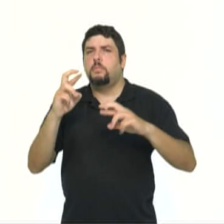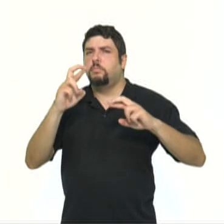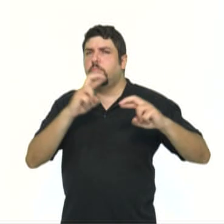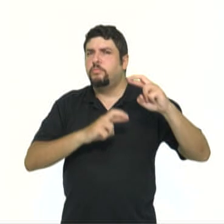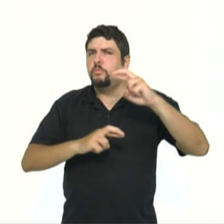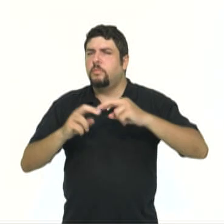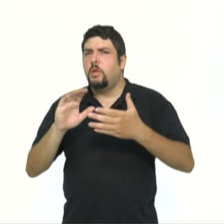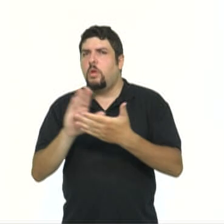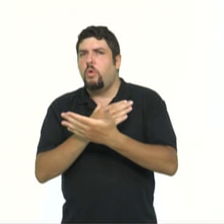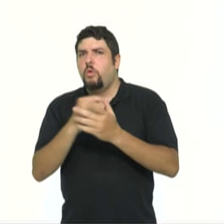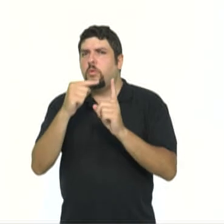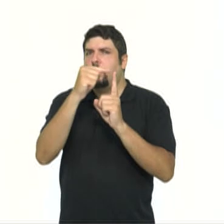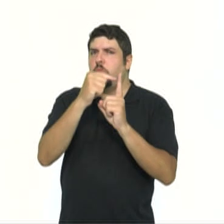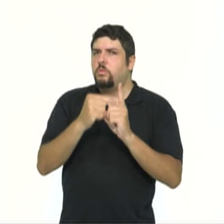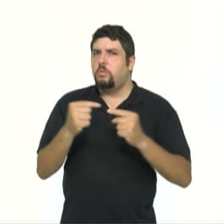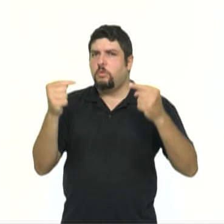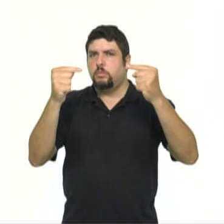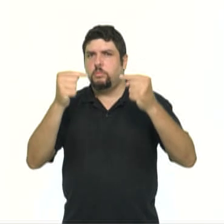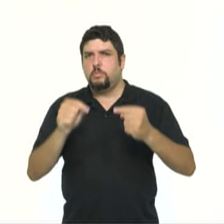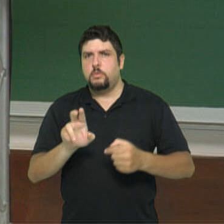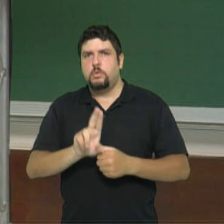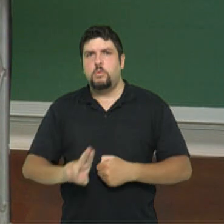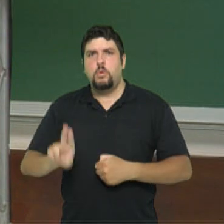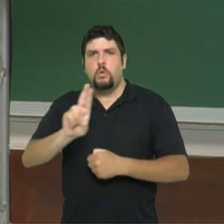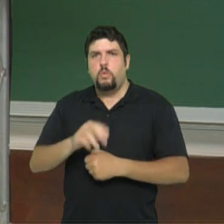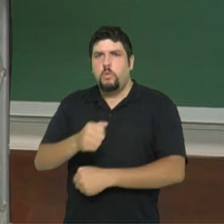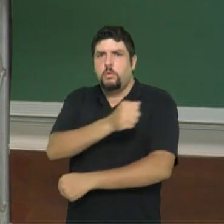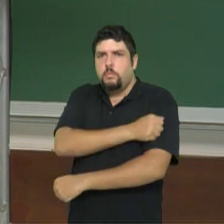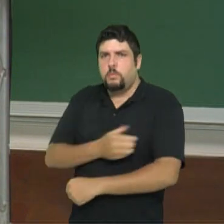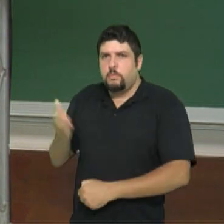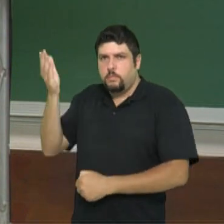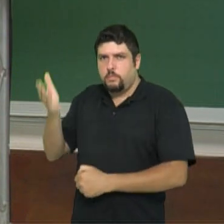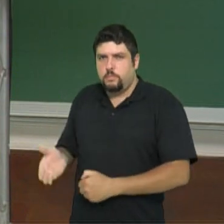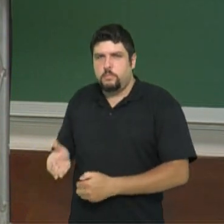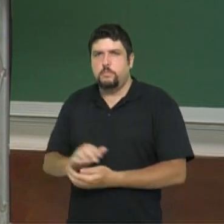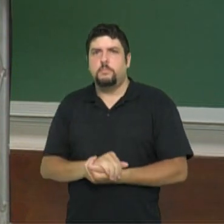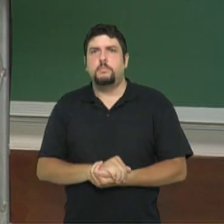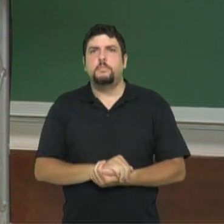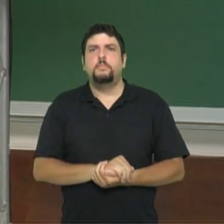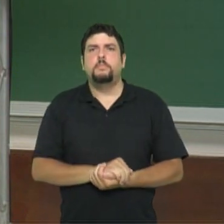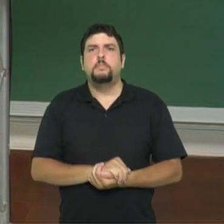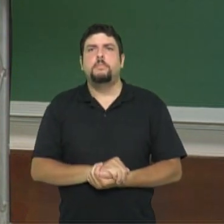alguns tipos de argumentos utilizados pelo estudante nessa redação.